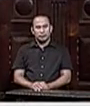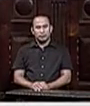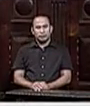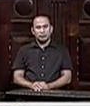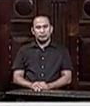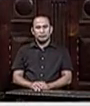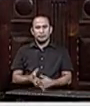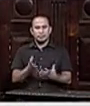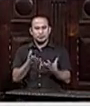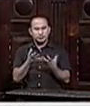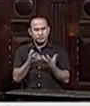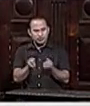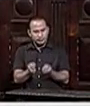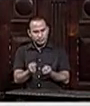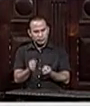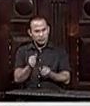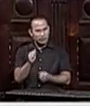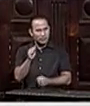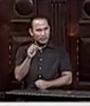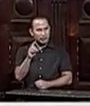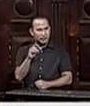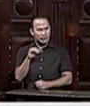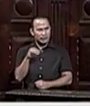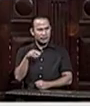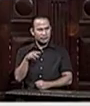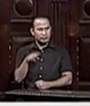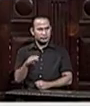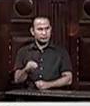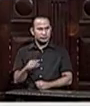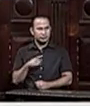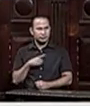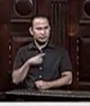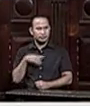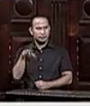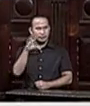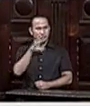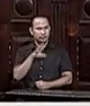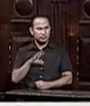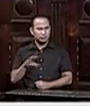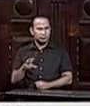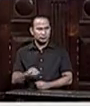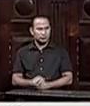acolheu a ADIM interposta pelo Ministério Público do Estado.